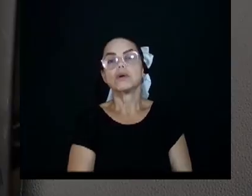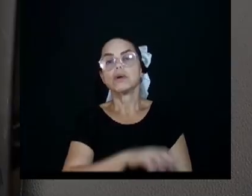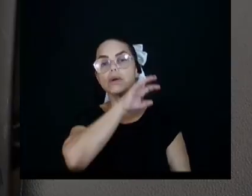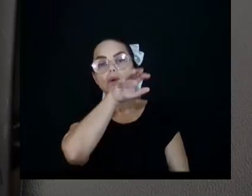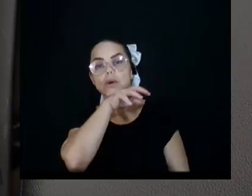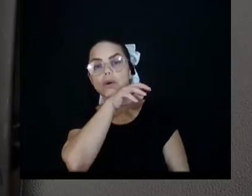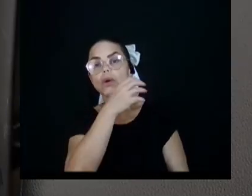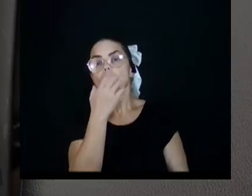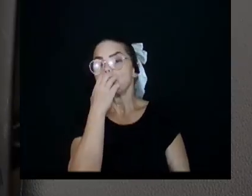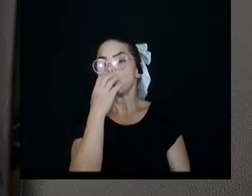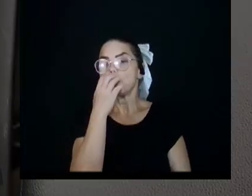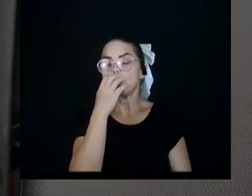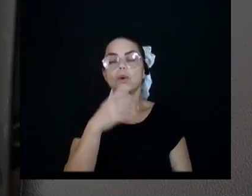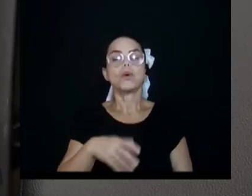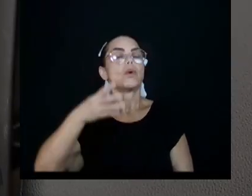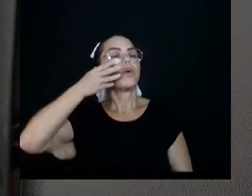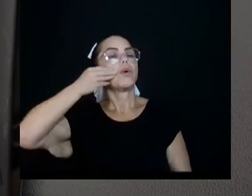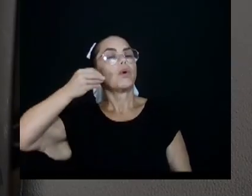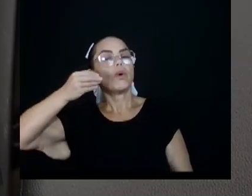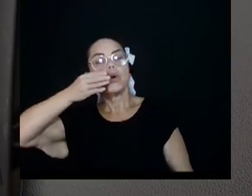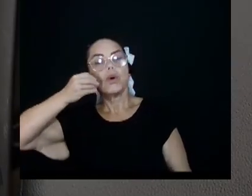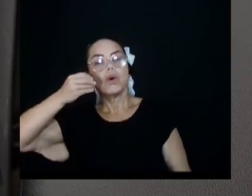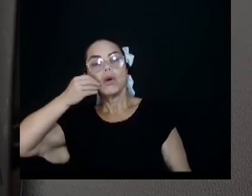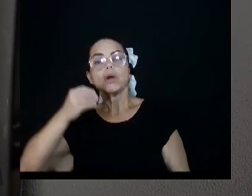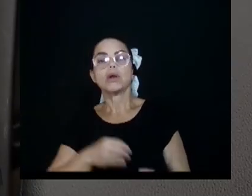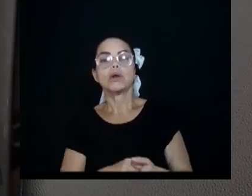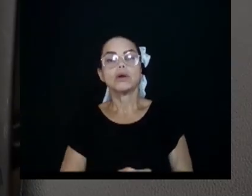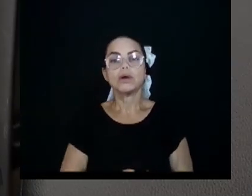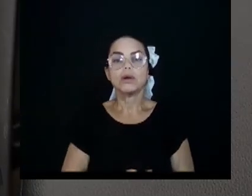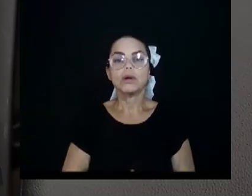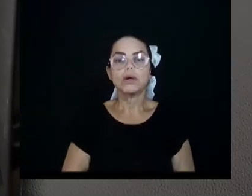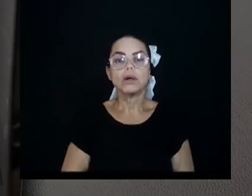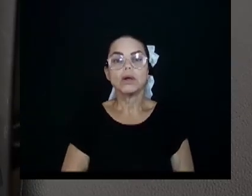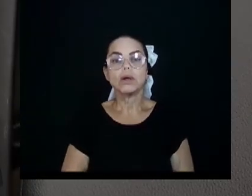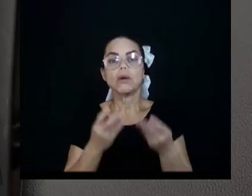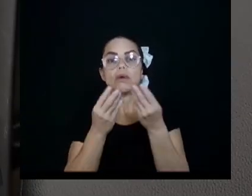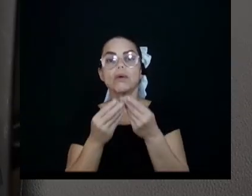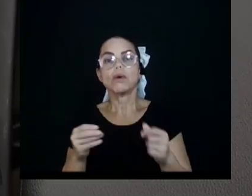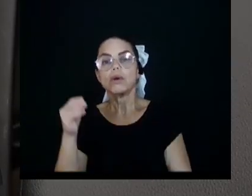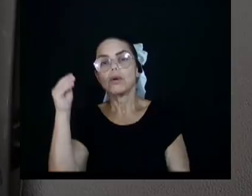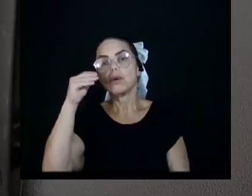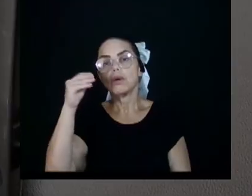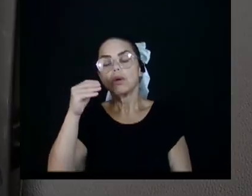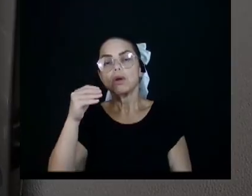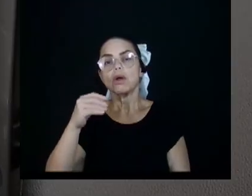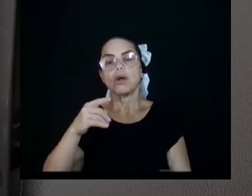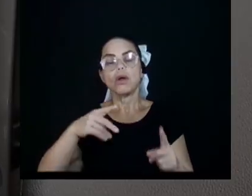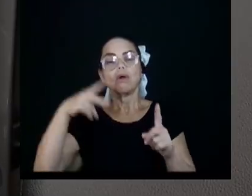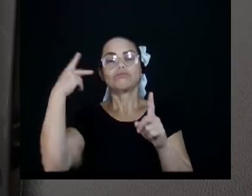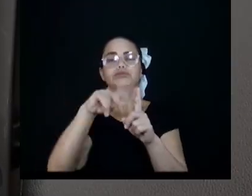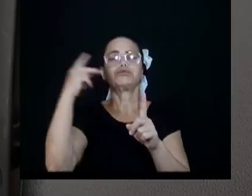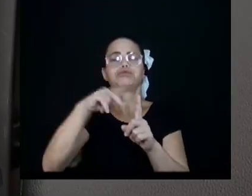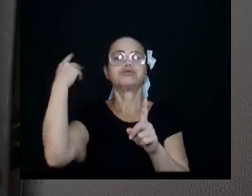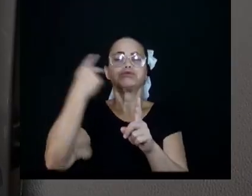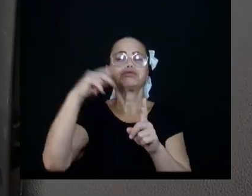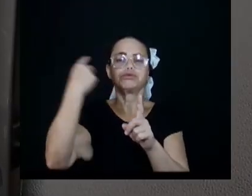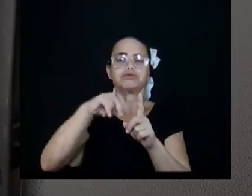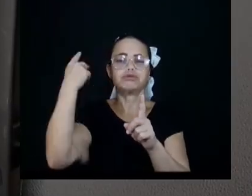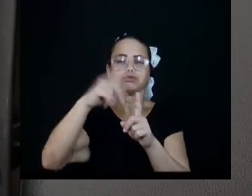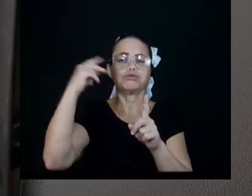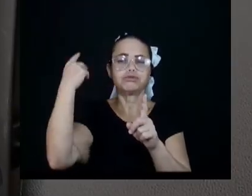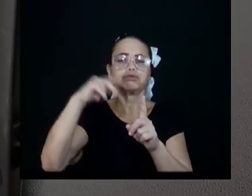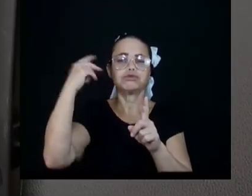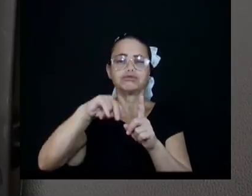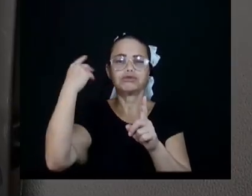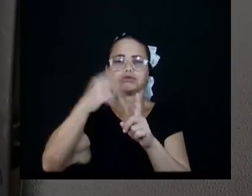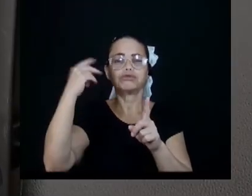gato, ele geralmente é o mais vulnerável à violência, às agressões gratuitas. O exemplo